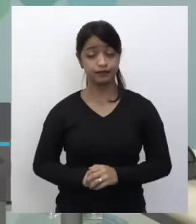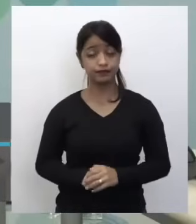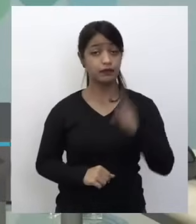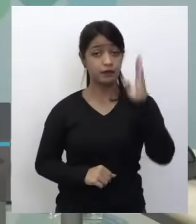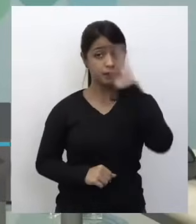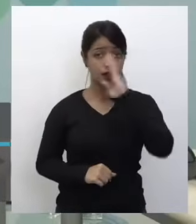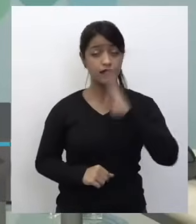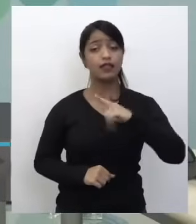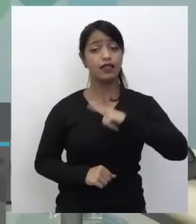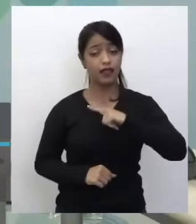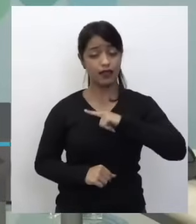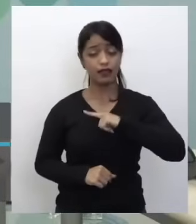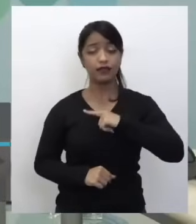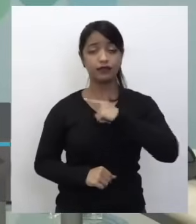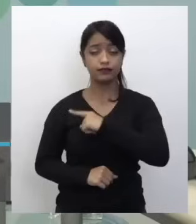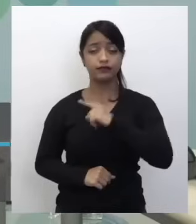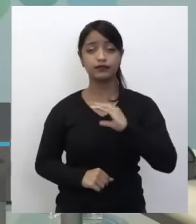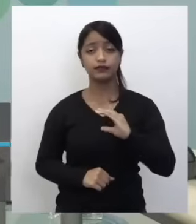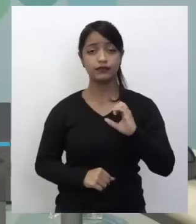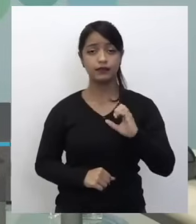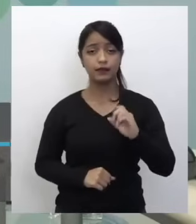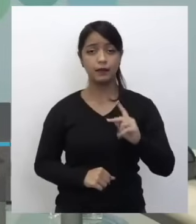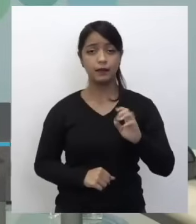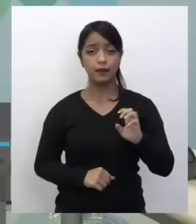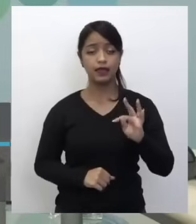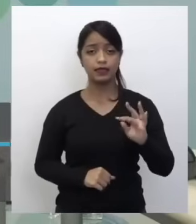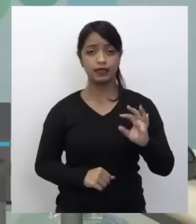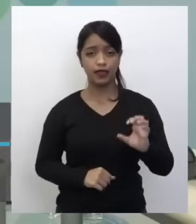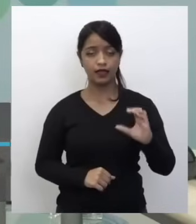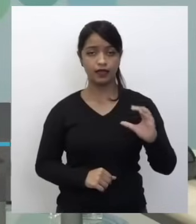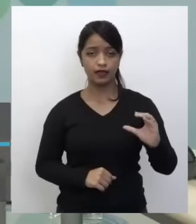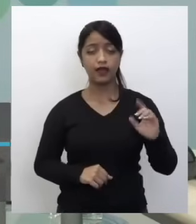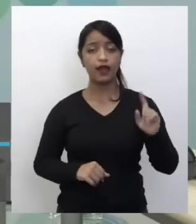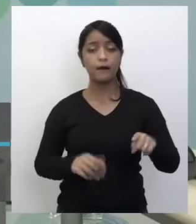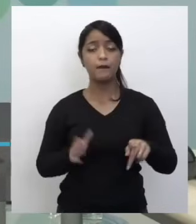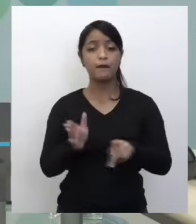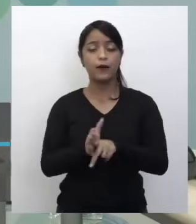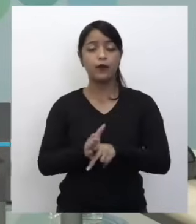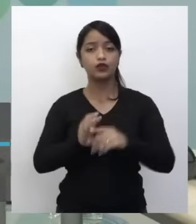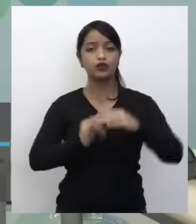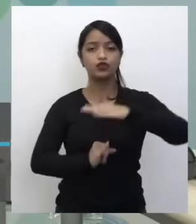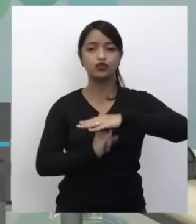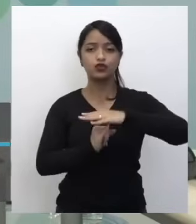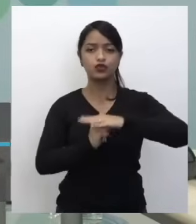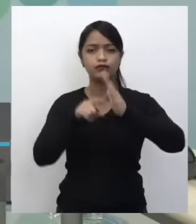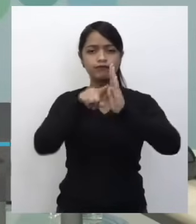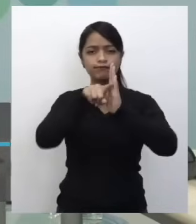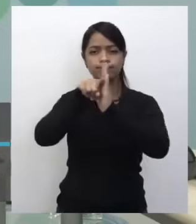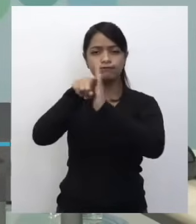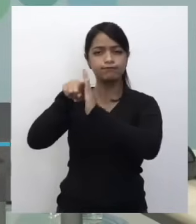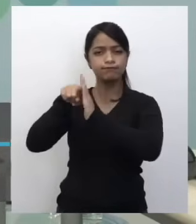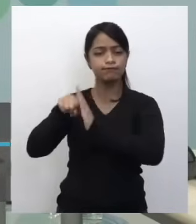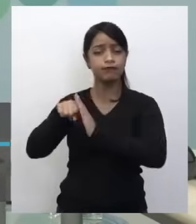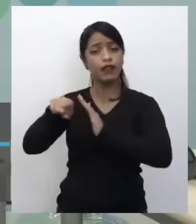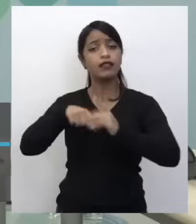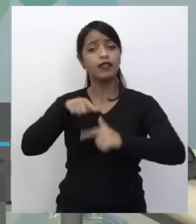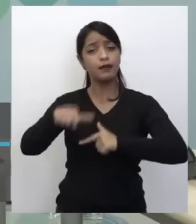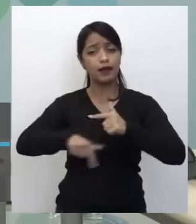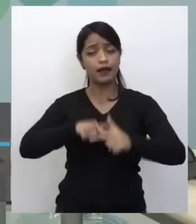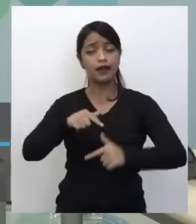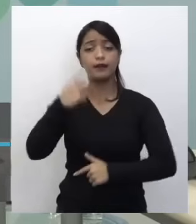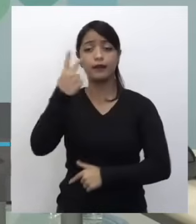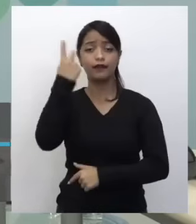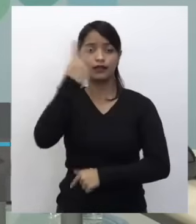CPTEC, que faz parte, né, do Instituto Nacional de Pesquisas Espaciais, que trabalha com a previsão do tempo. Na aula passada, vocês devem até se recordar que